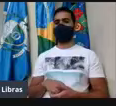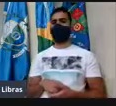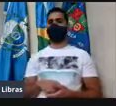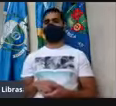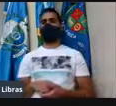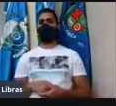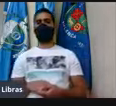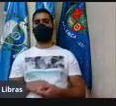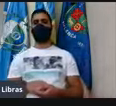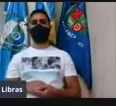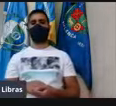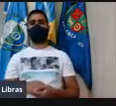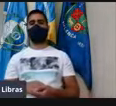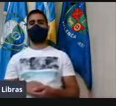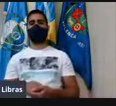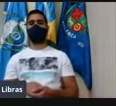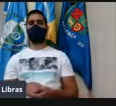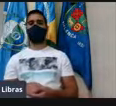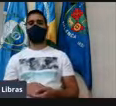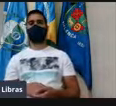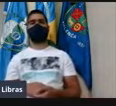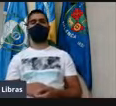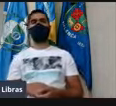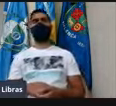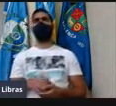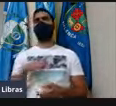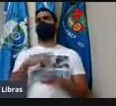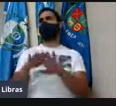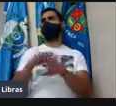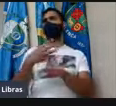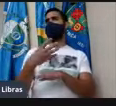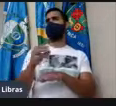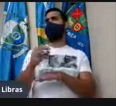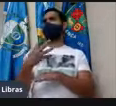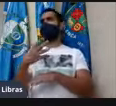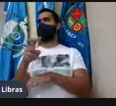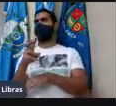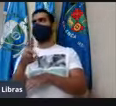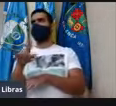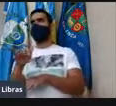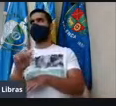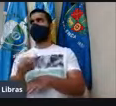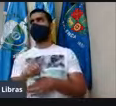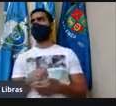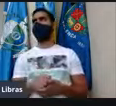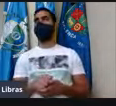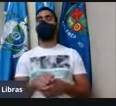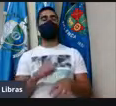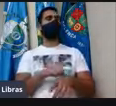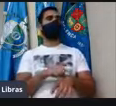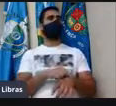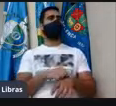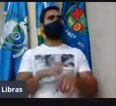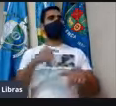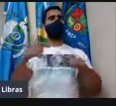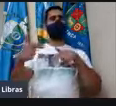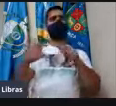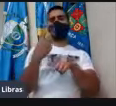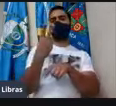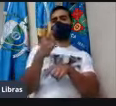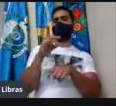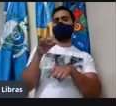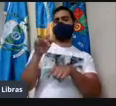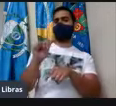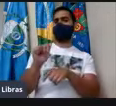Política Monetária se reúne de 45 em 45 dias. E durante esse período, eles trabalham durante